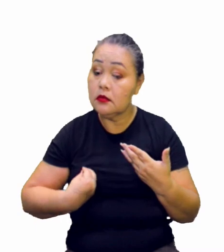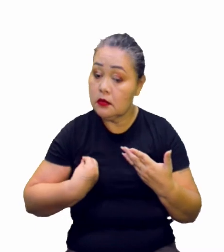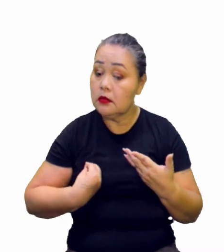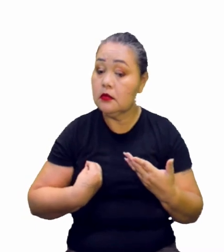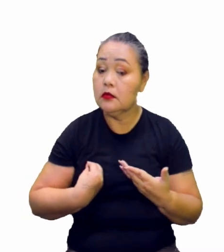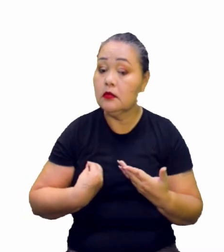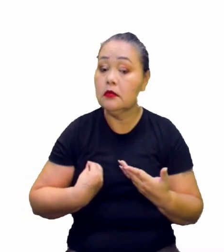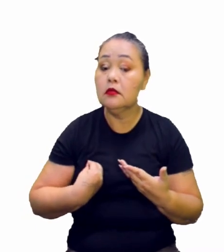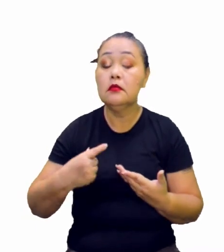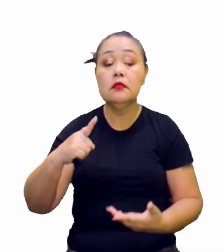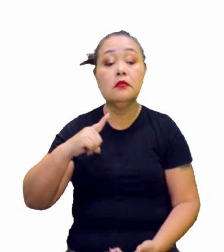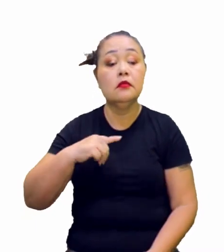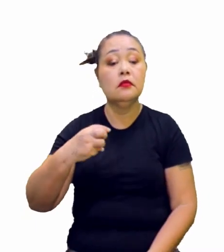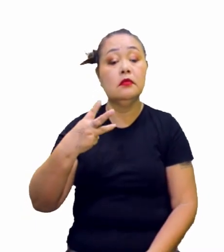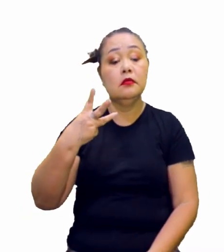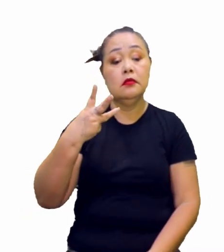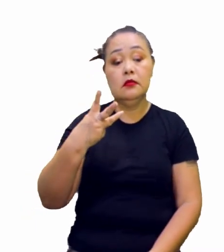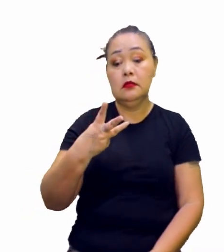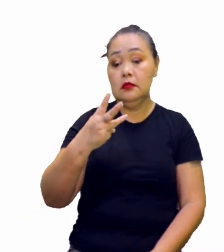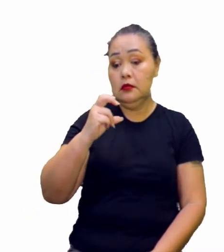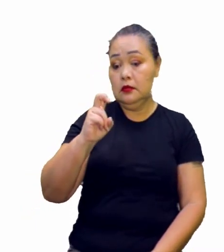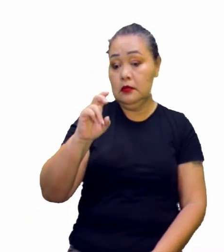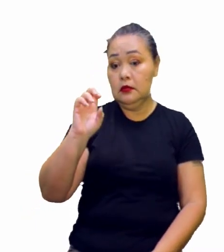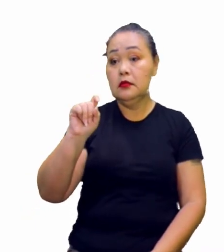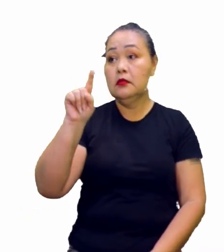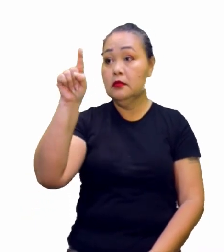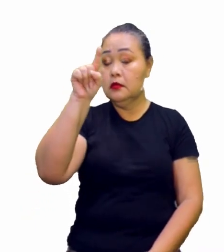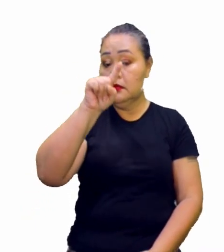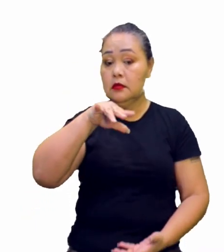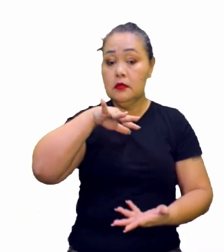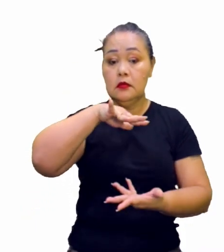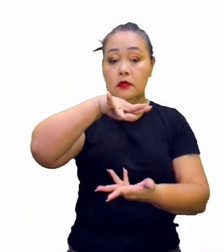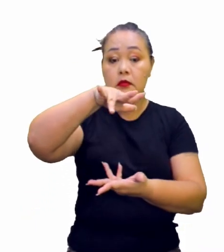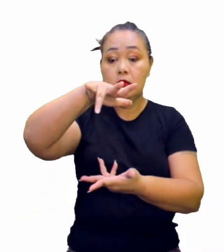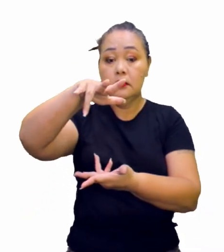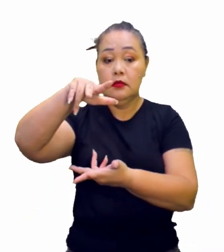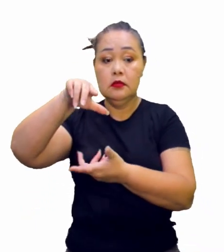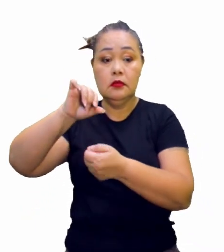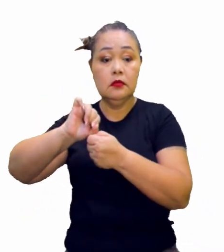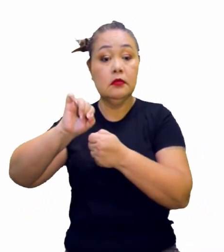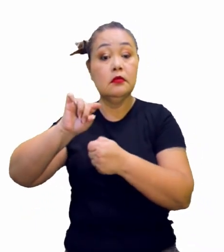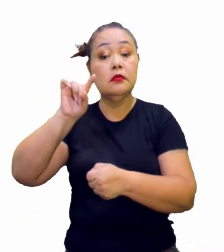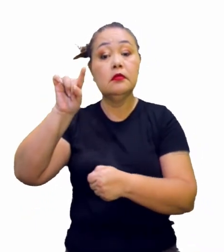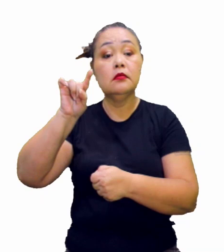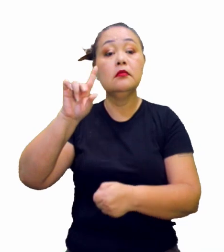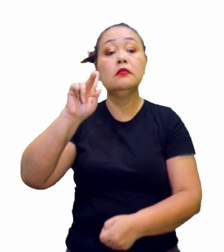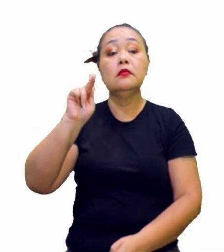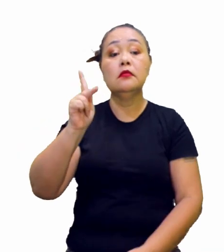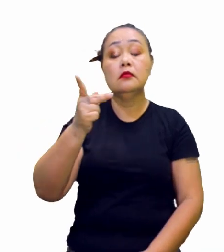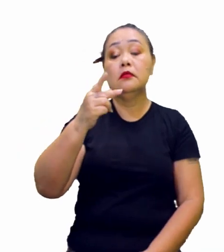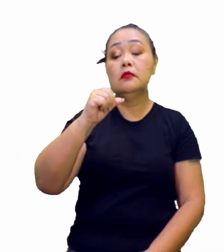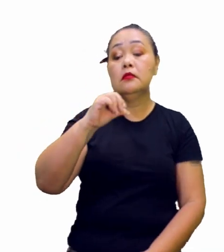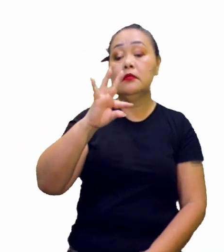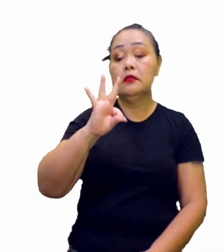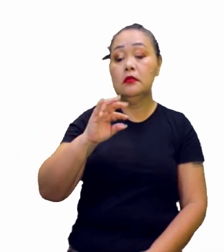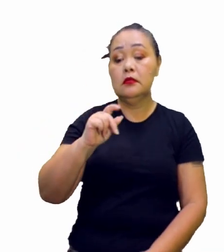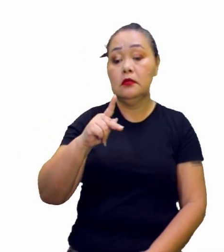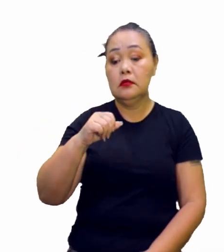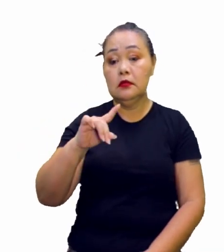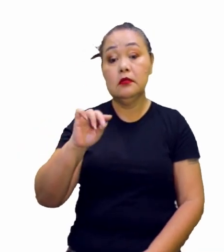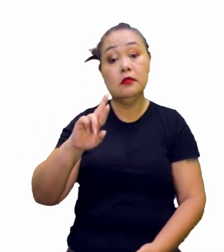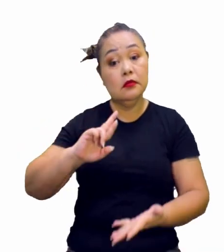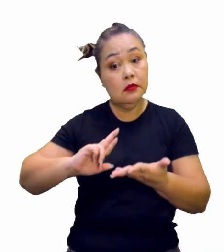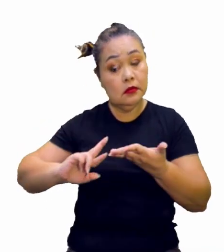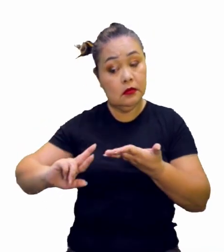Existem 35 locais na Terra que podem ser considerados como hotspots da